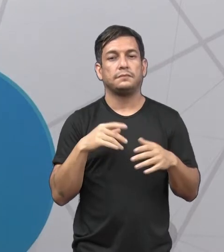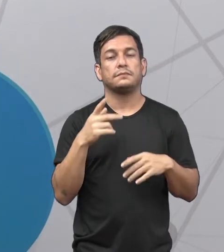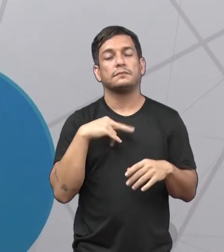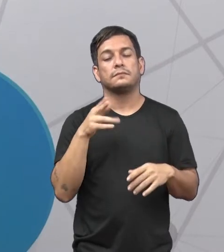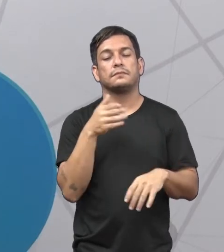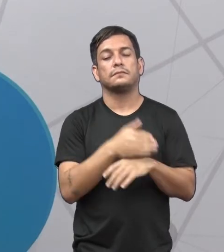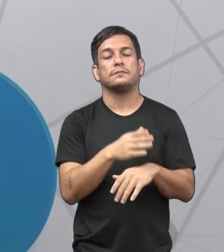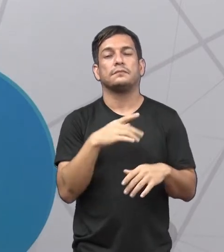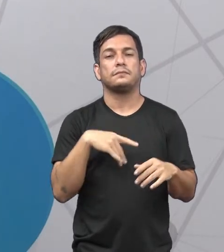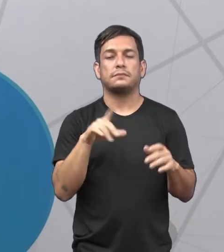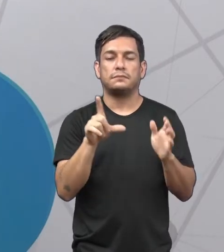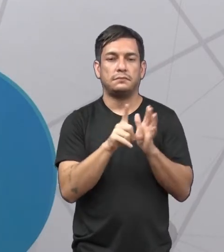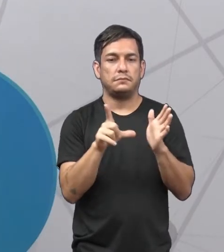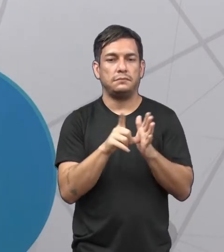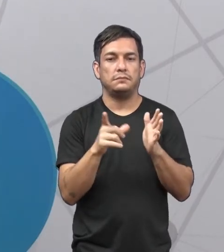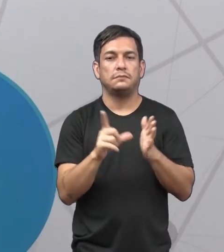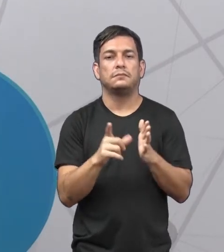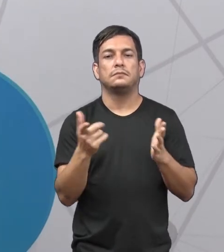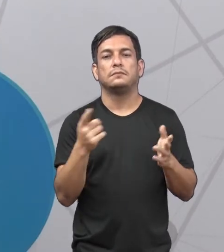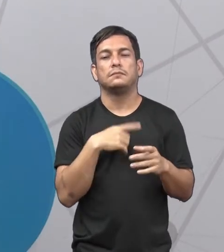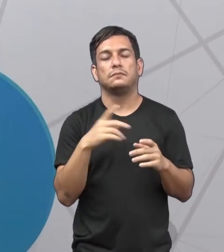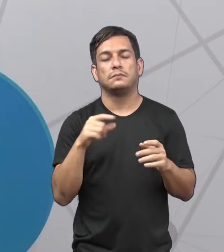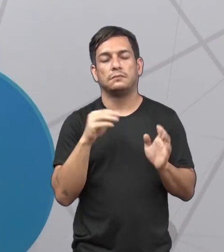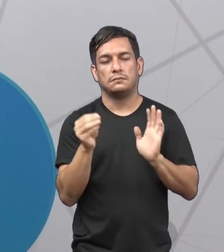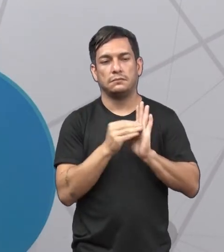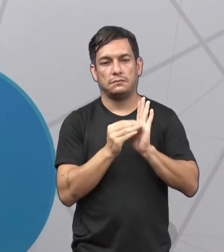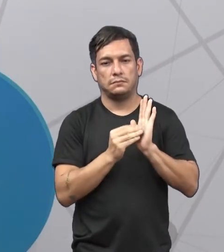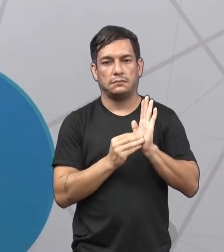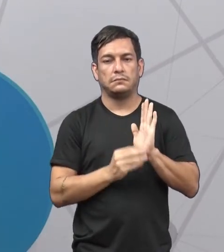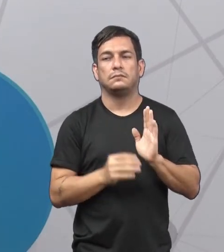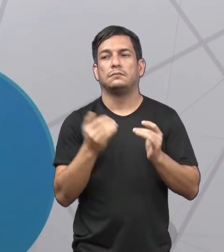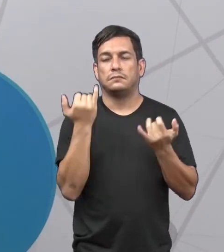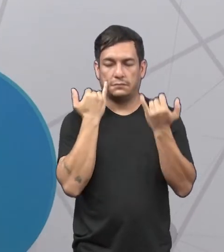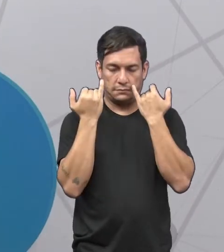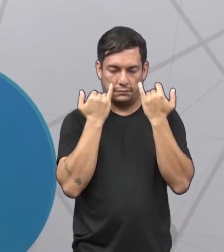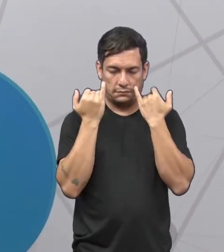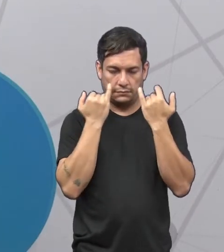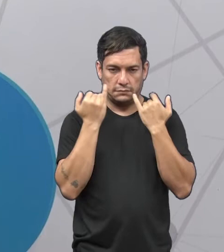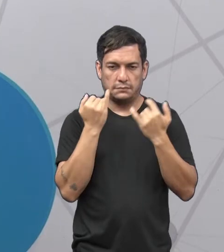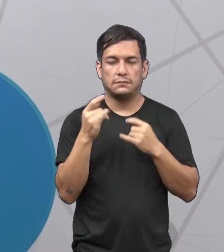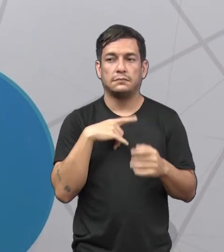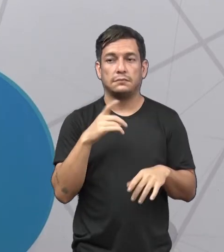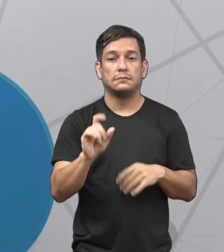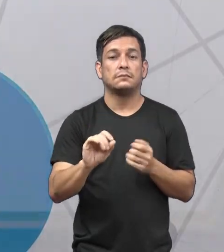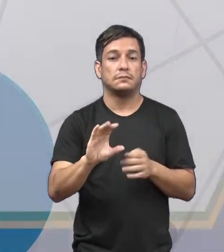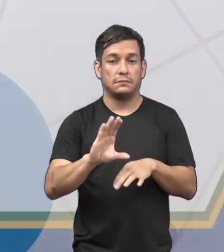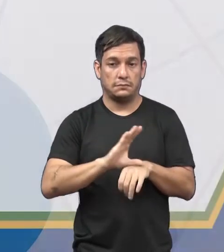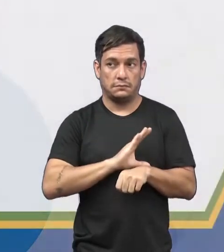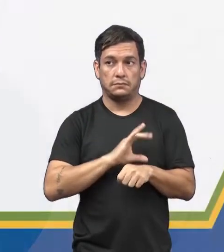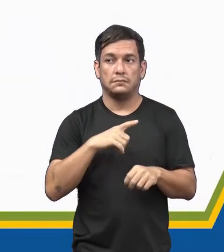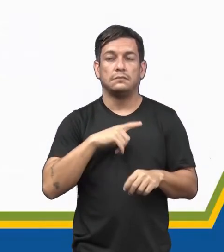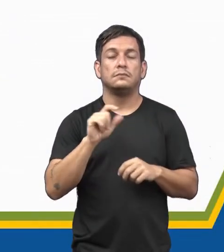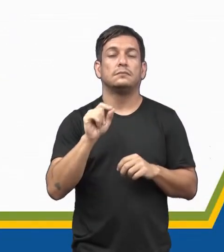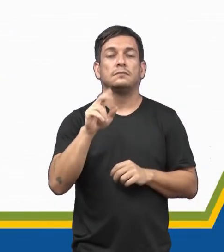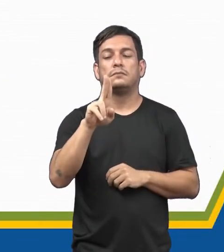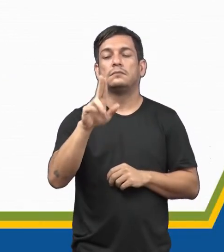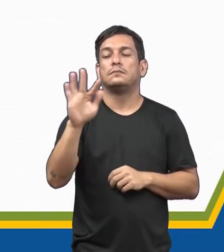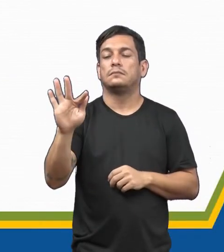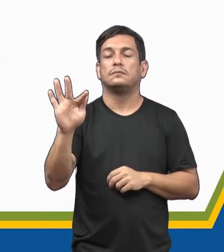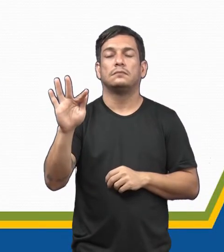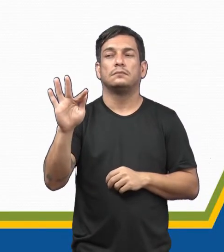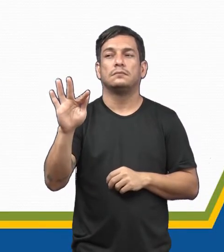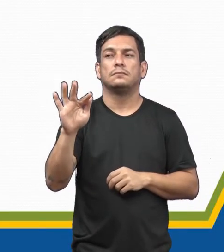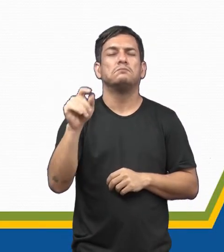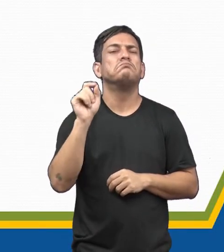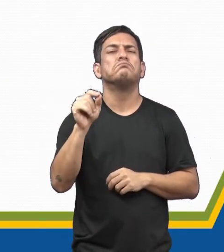vai no comércio, vai preencher ali os seus dados para fazer o seu cadastro, para ter um crédito, lá está assim, UF.